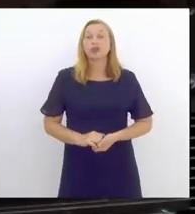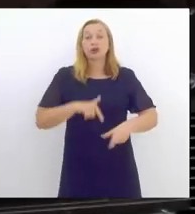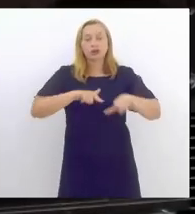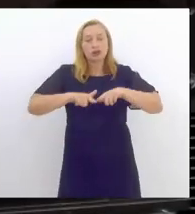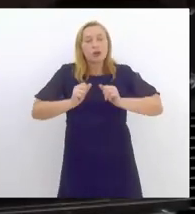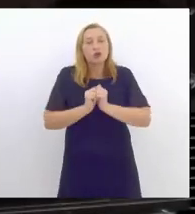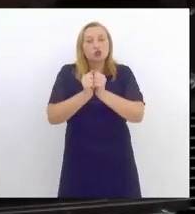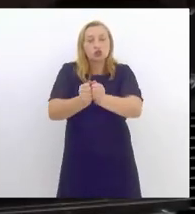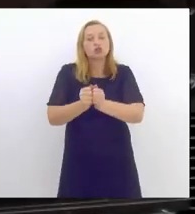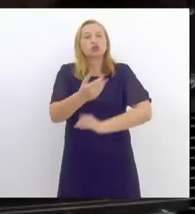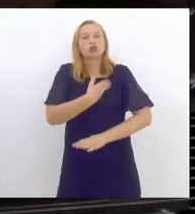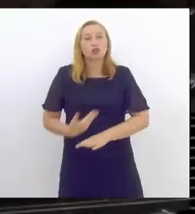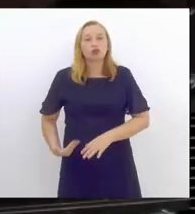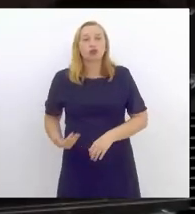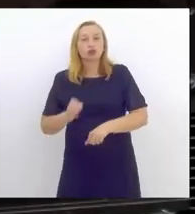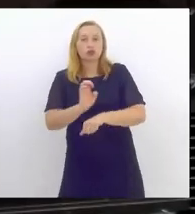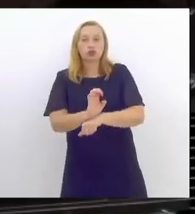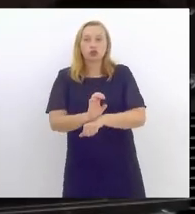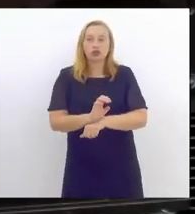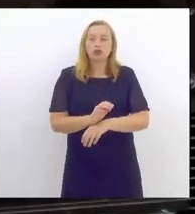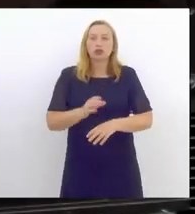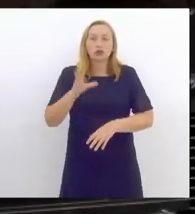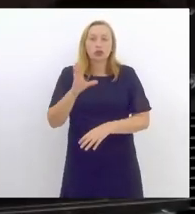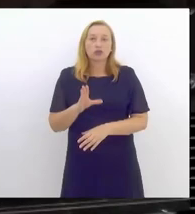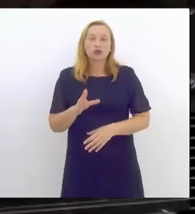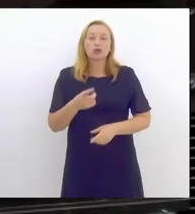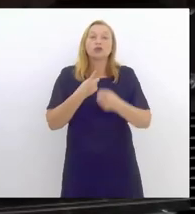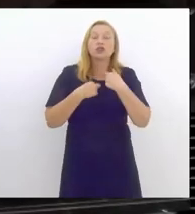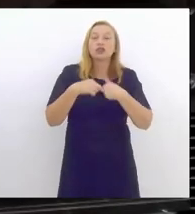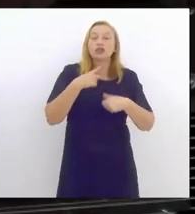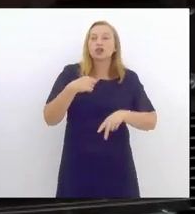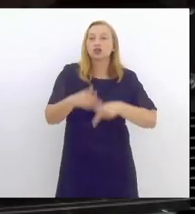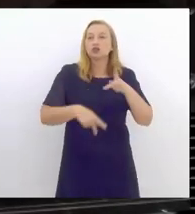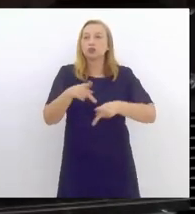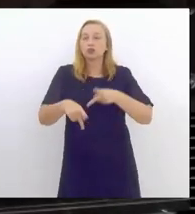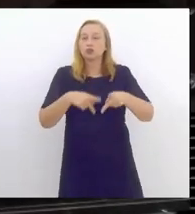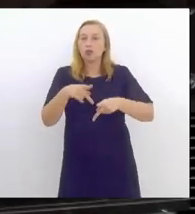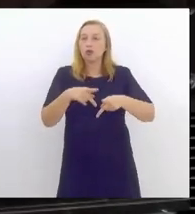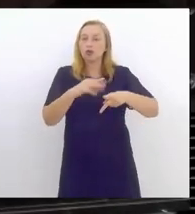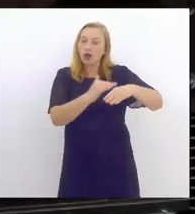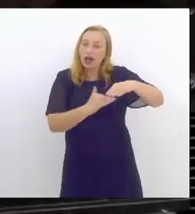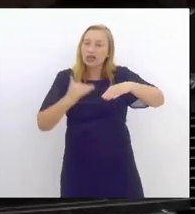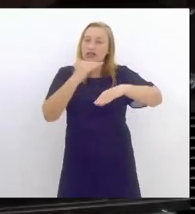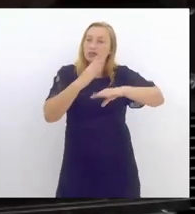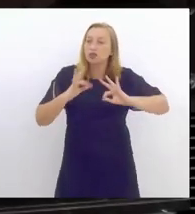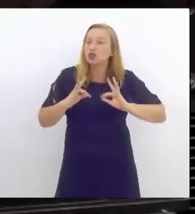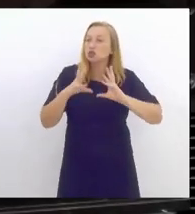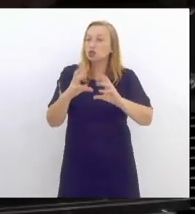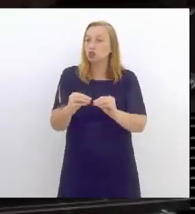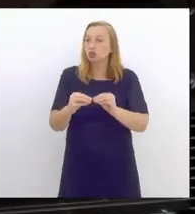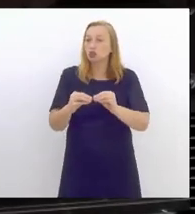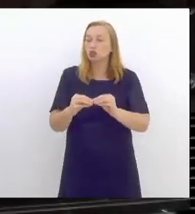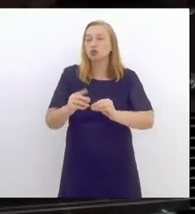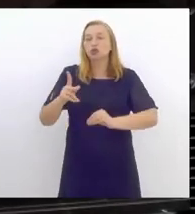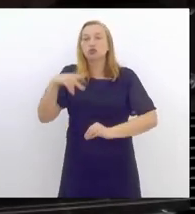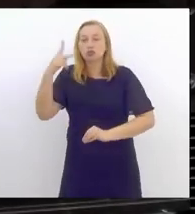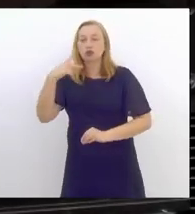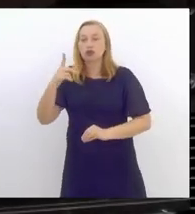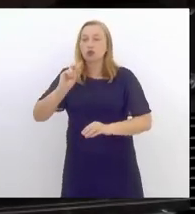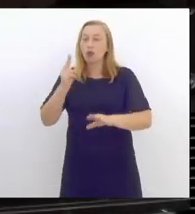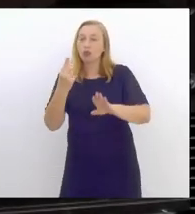do governo do Estado, colocando os interesses da população acima de qualquer diferença política eleitoral ou